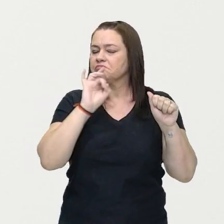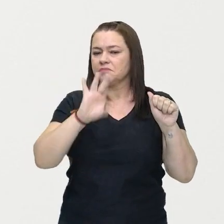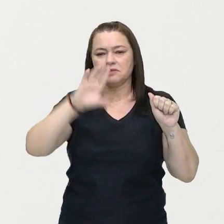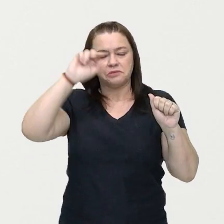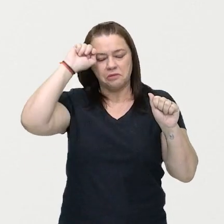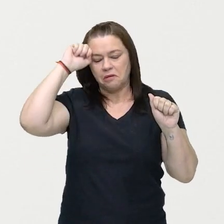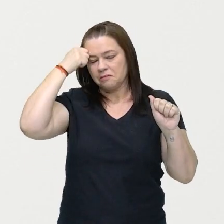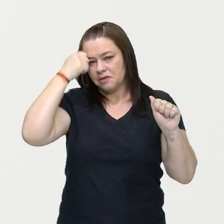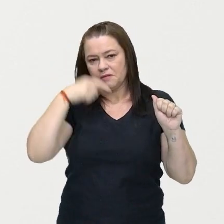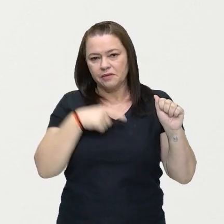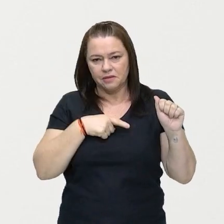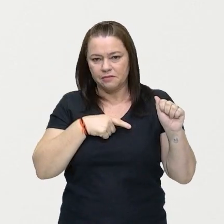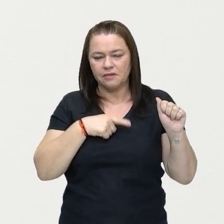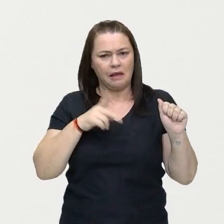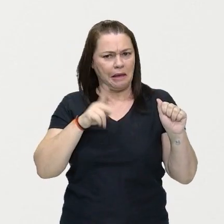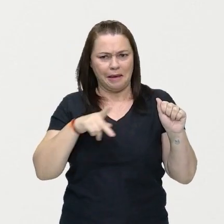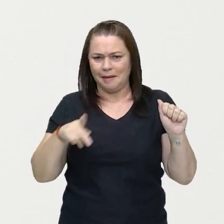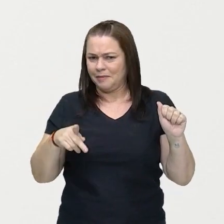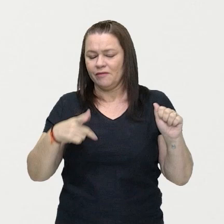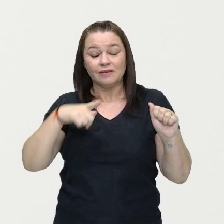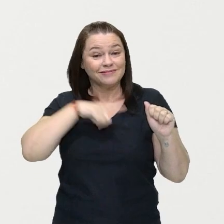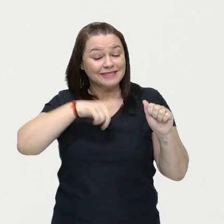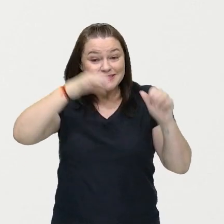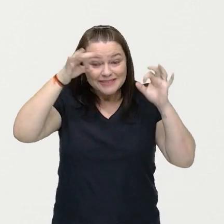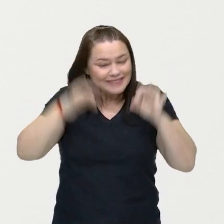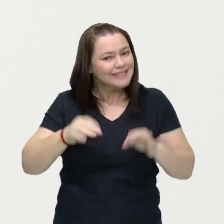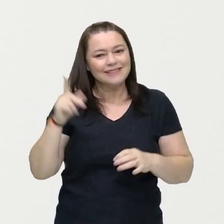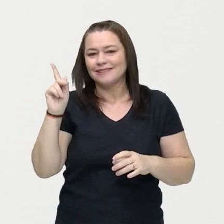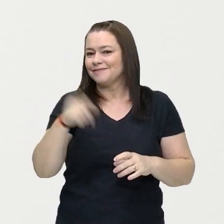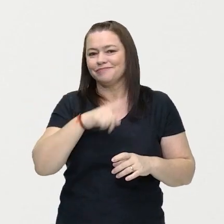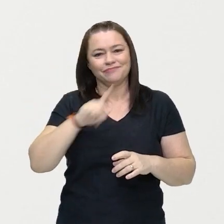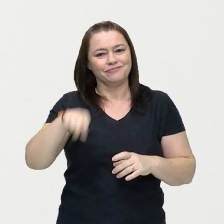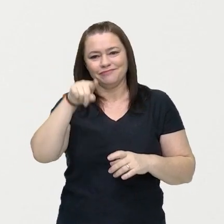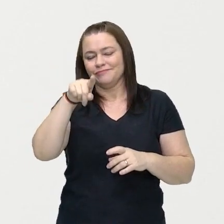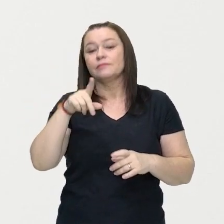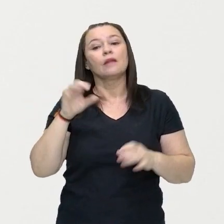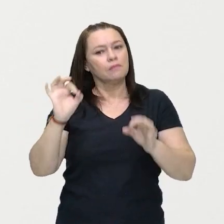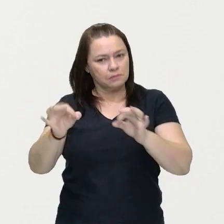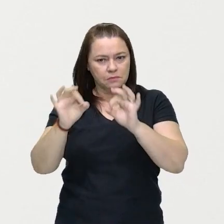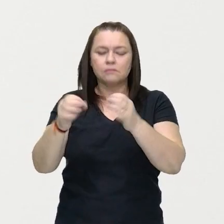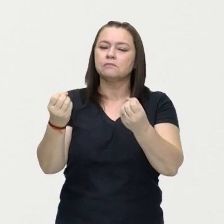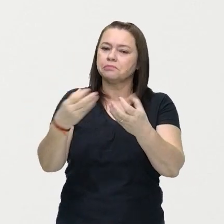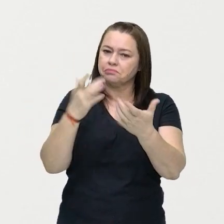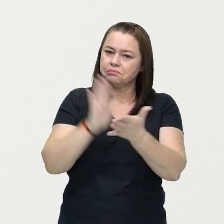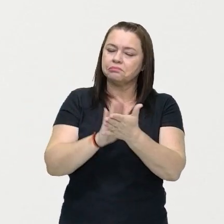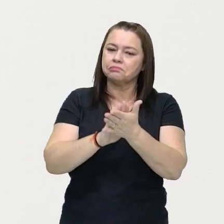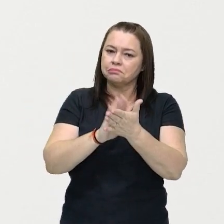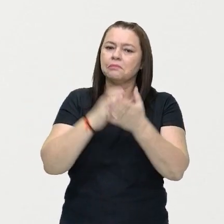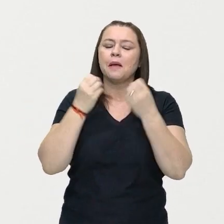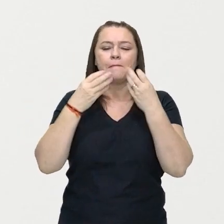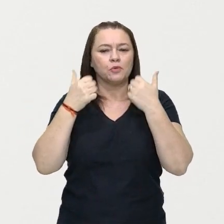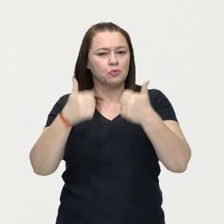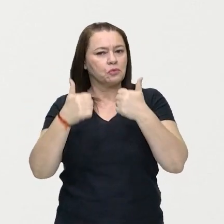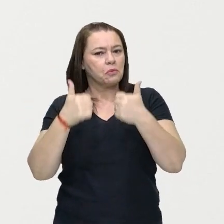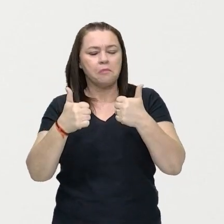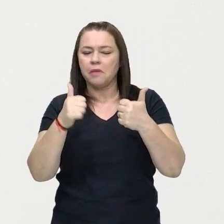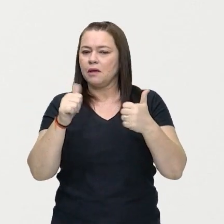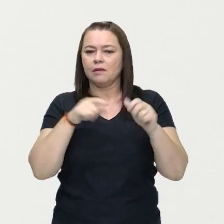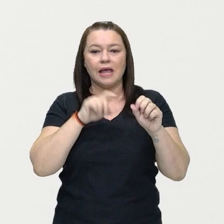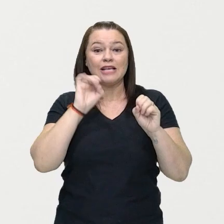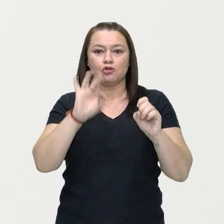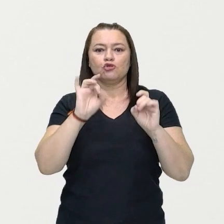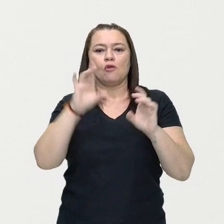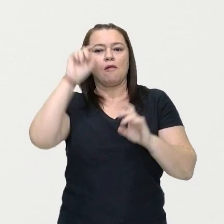os africanos? Professor, eu tenho certeza que não era essa daí. Então, você está certíssimo, porque não é isso mesmo, não. Não foram